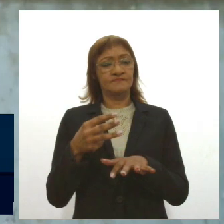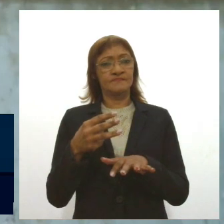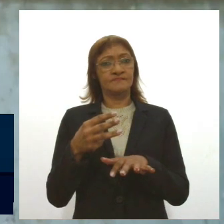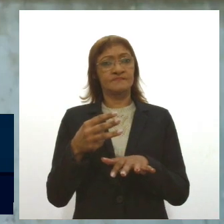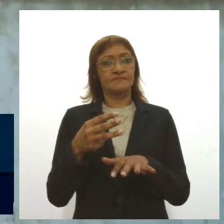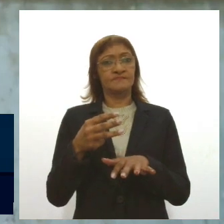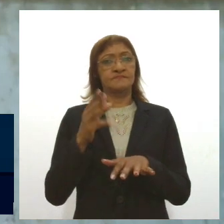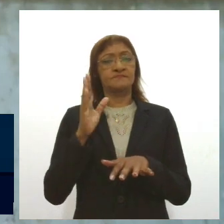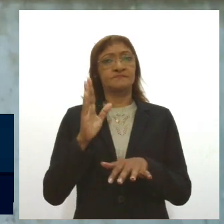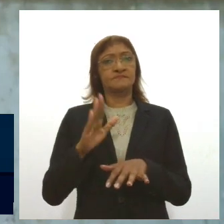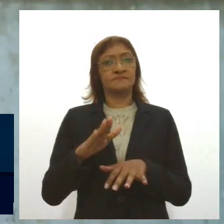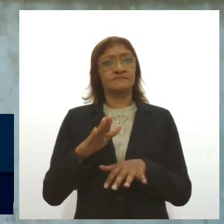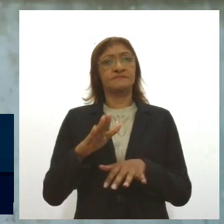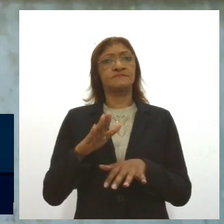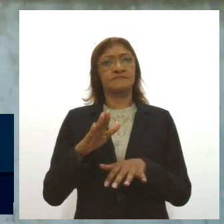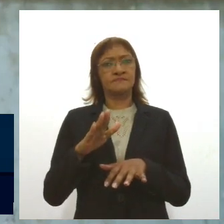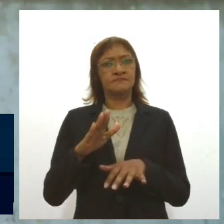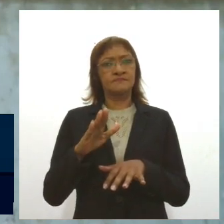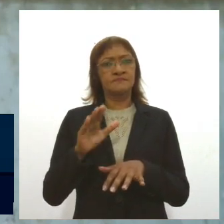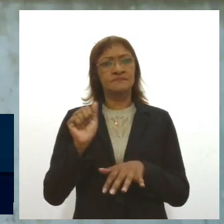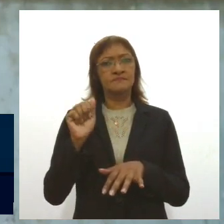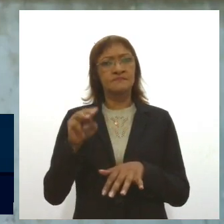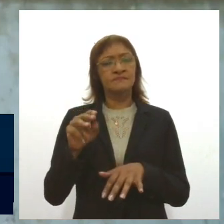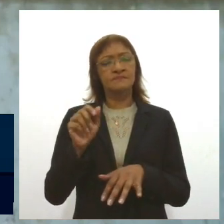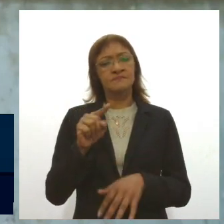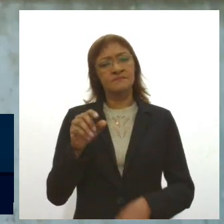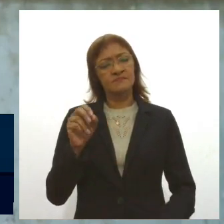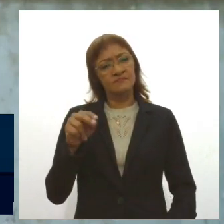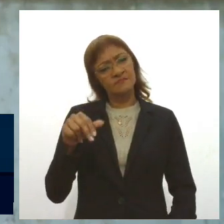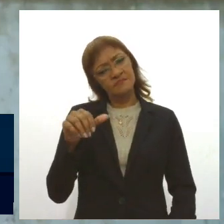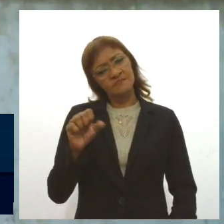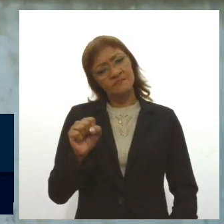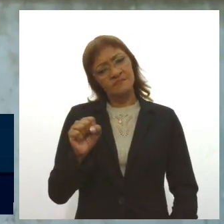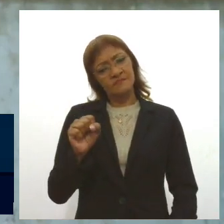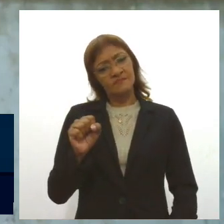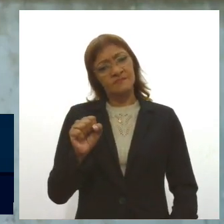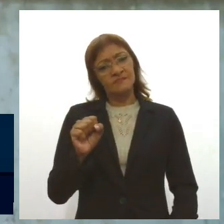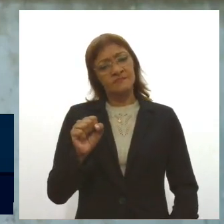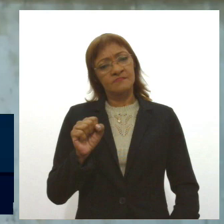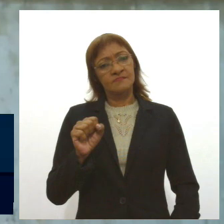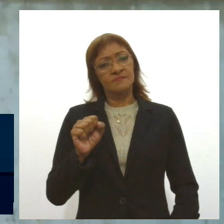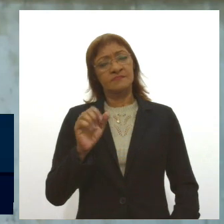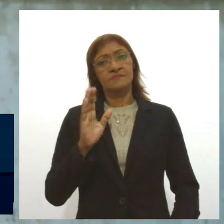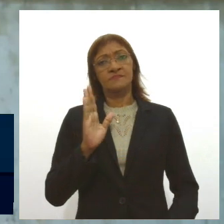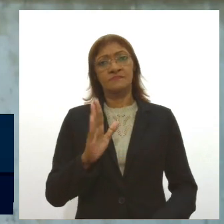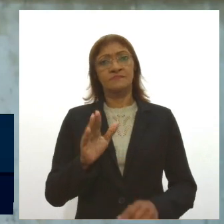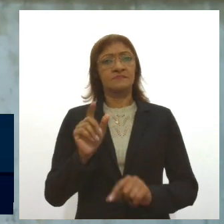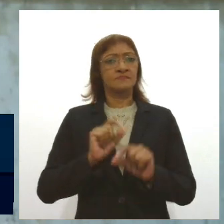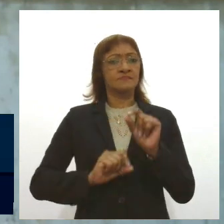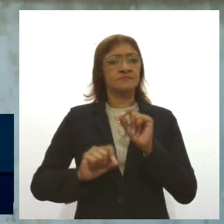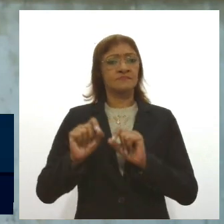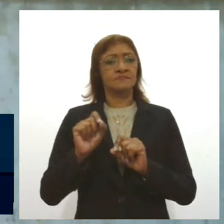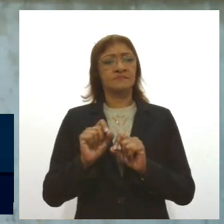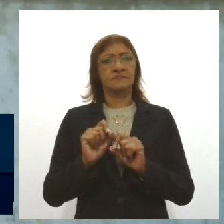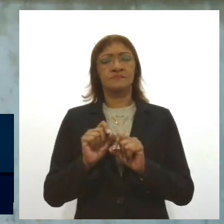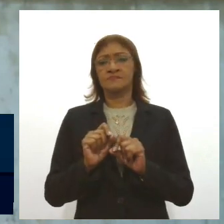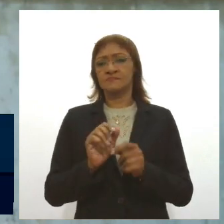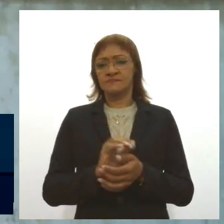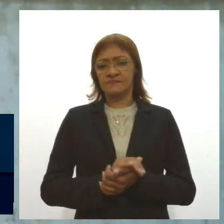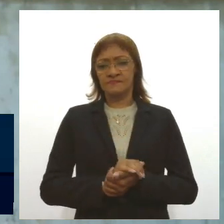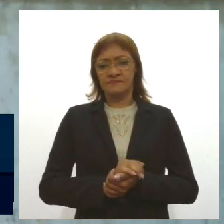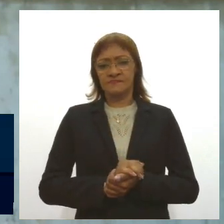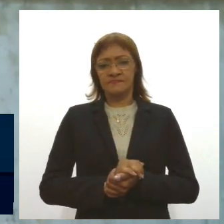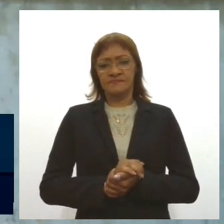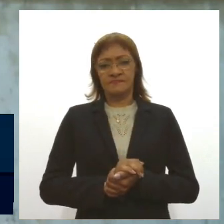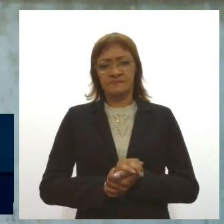amazônica, no Rio Amazonas, numa pousada chamada Pousada Amazônia, exatamente debatendo, eu